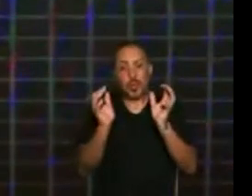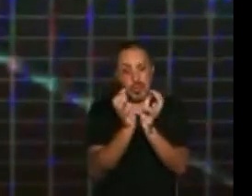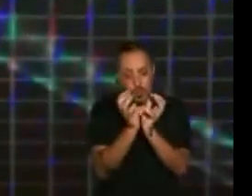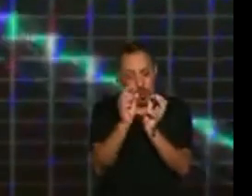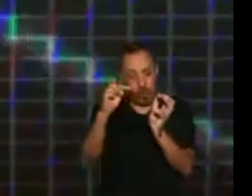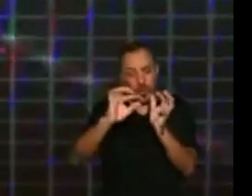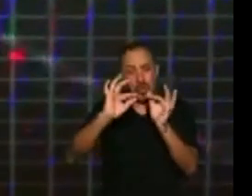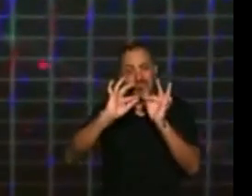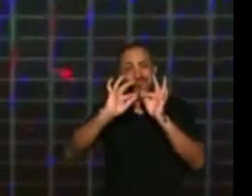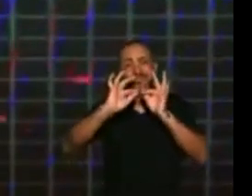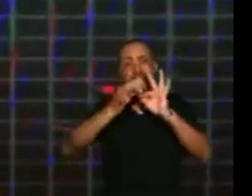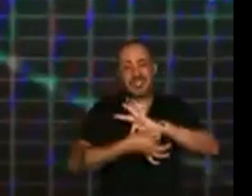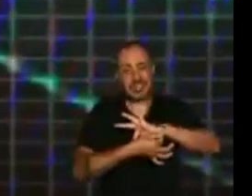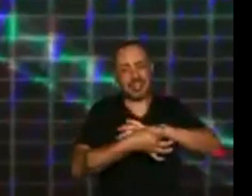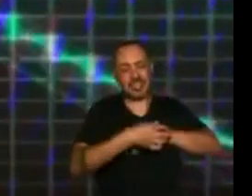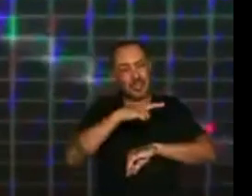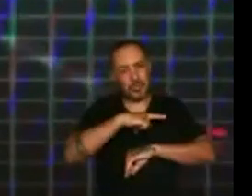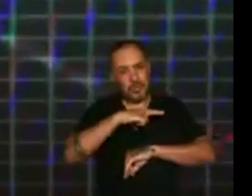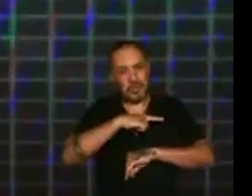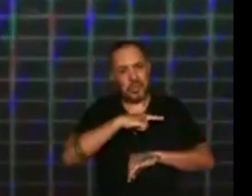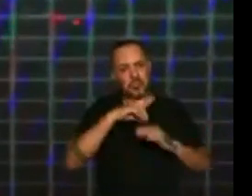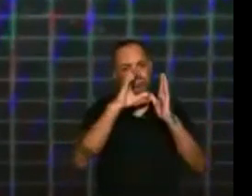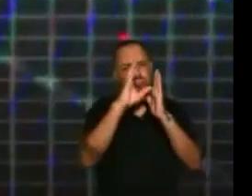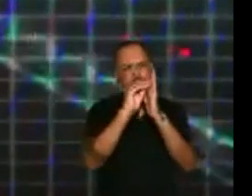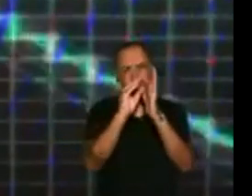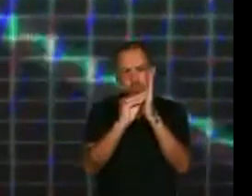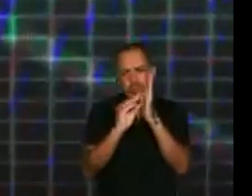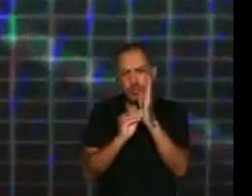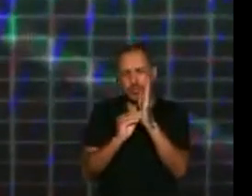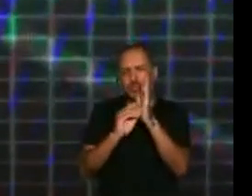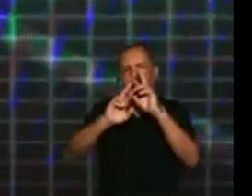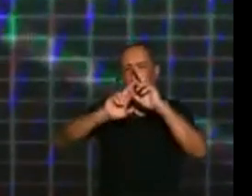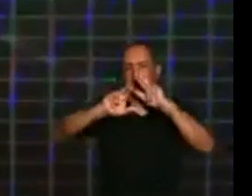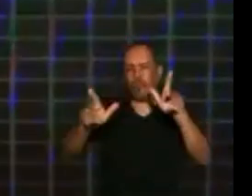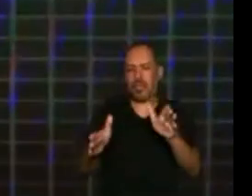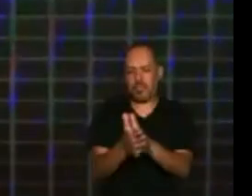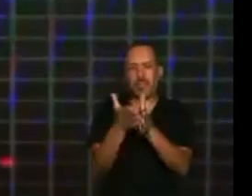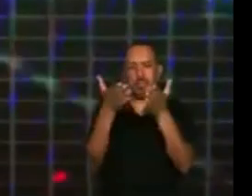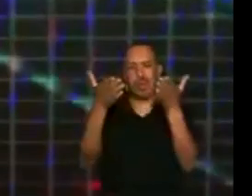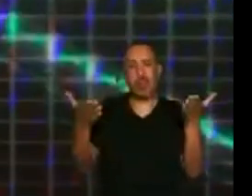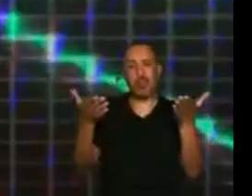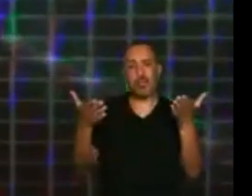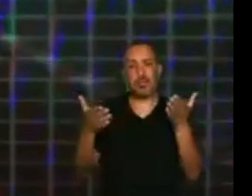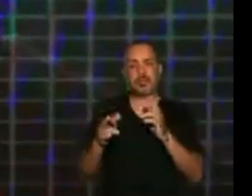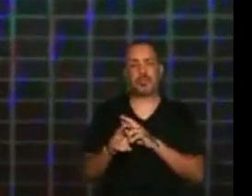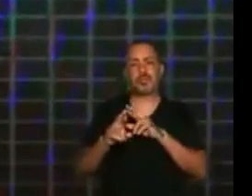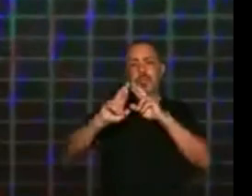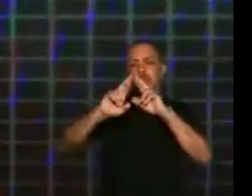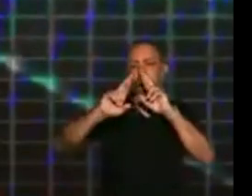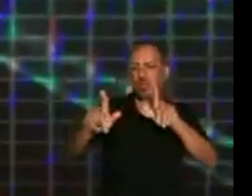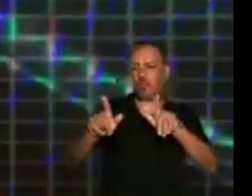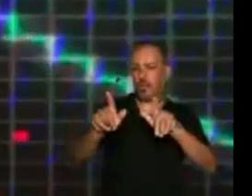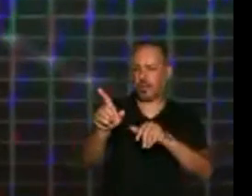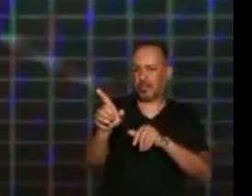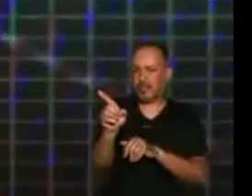que preparamos conteúdos maravilhosos para vocês, não diferente do que rolou hoje de manhã e do que rolou ontem à noite. Então,